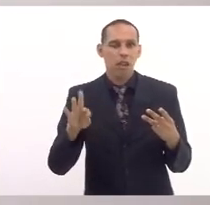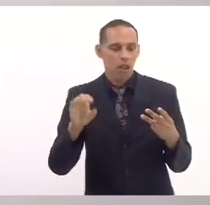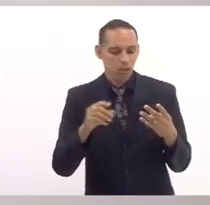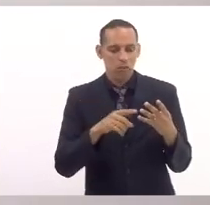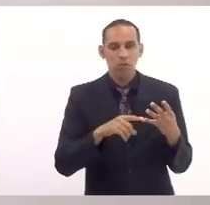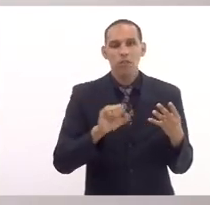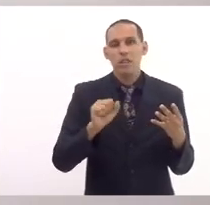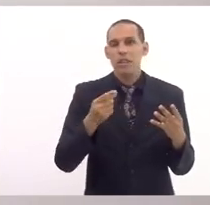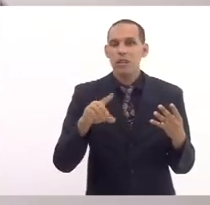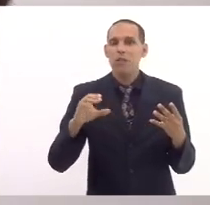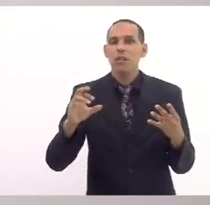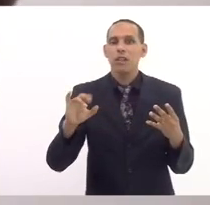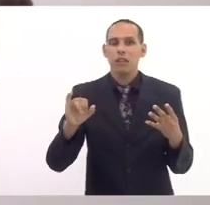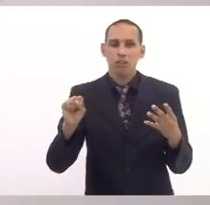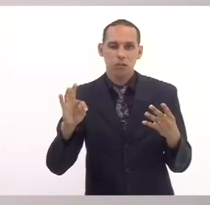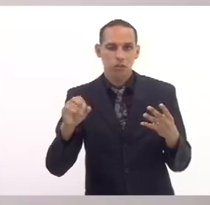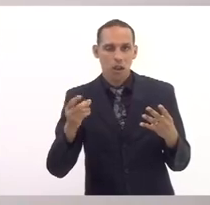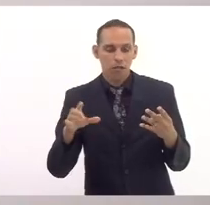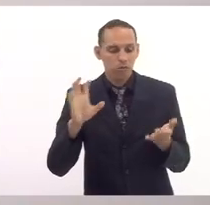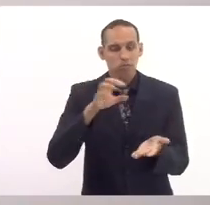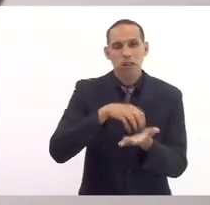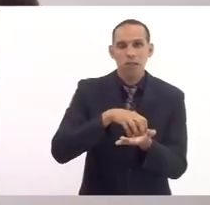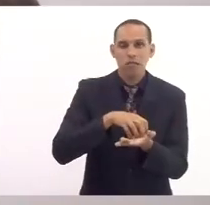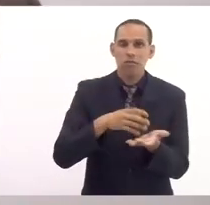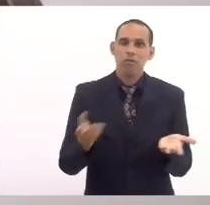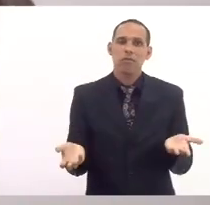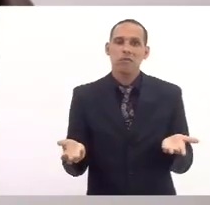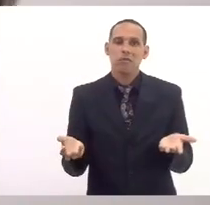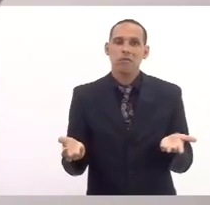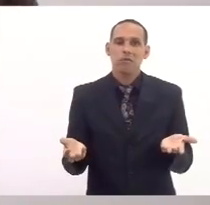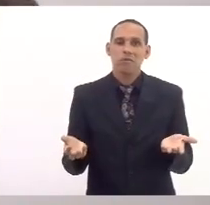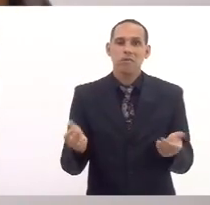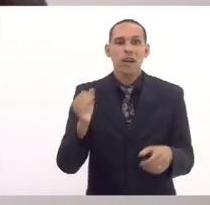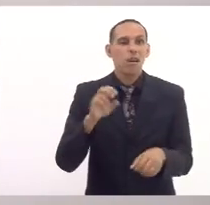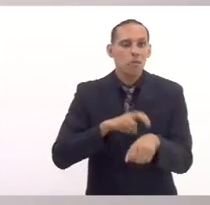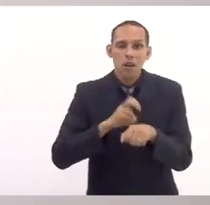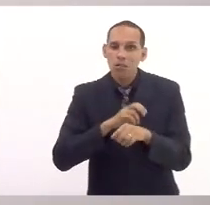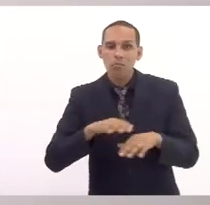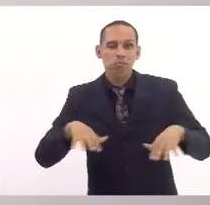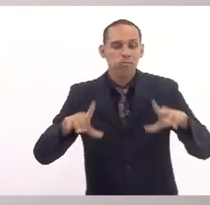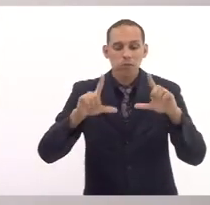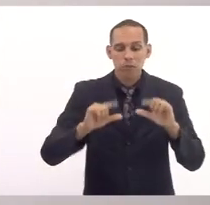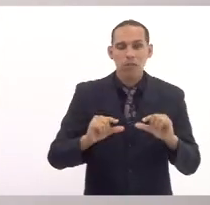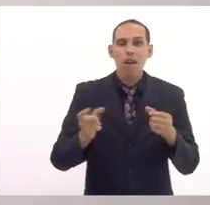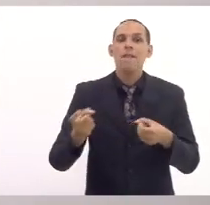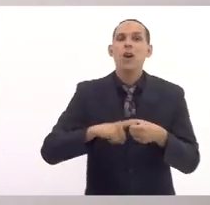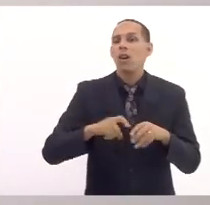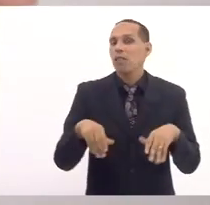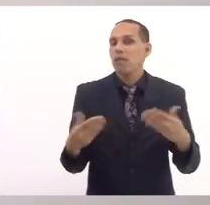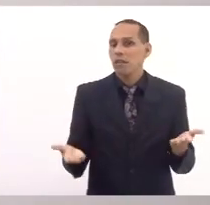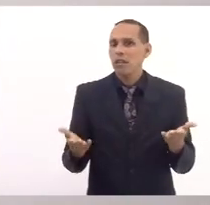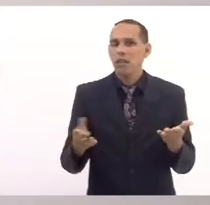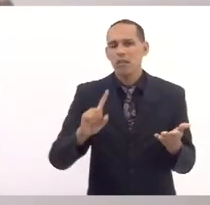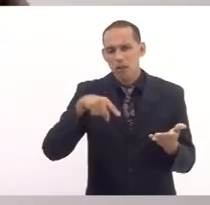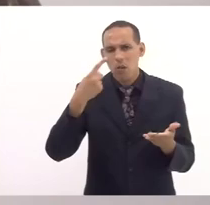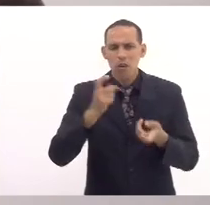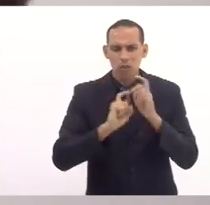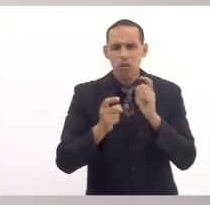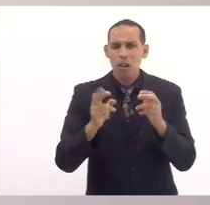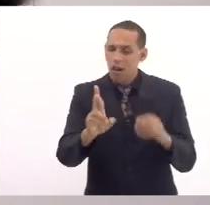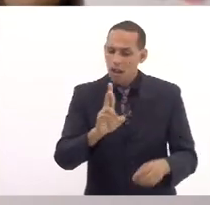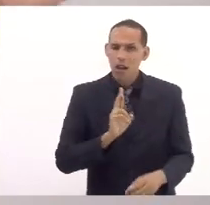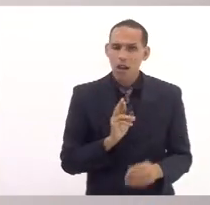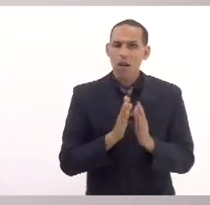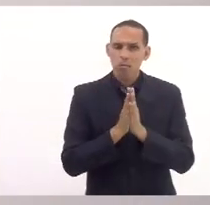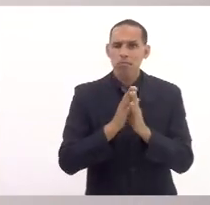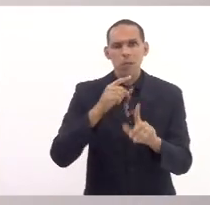queria saber, acabou a pandemia, quando é que vai voltar? Então, na próxima reunião, que vocês tragam, por gentileza, a resposta, espero que seja